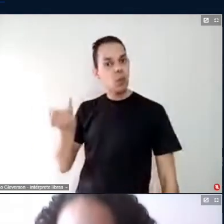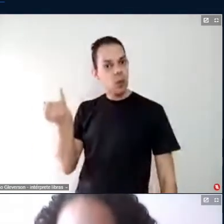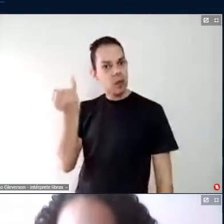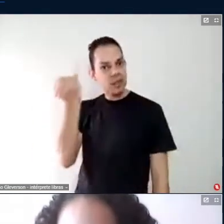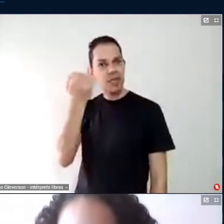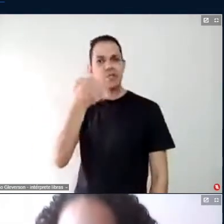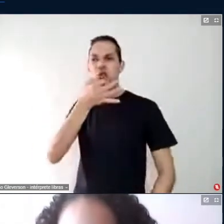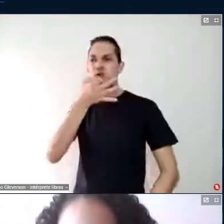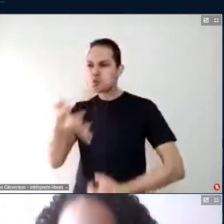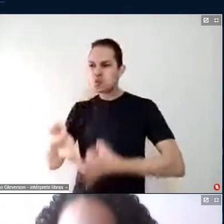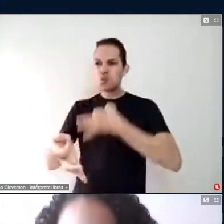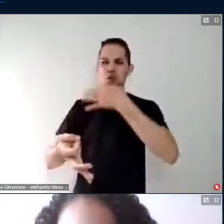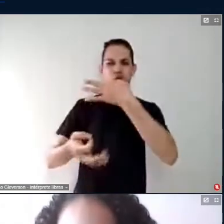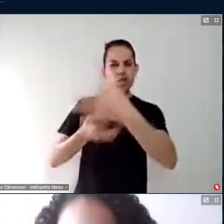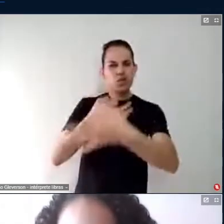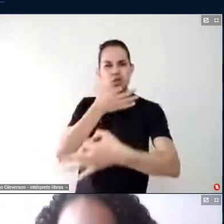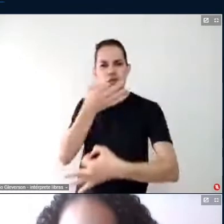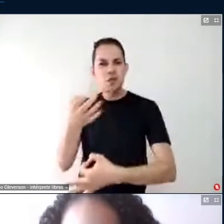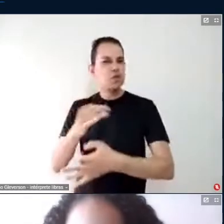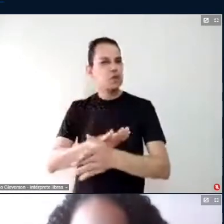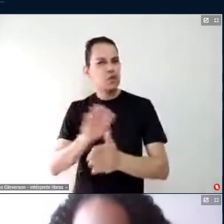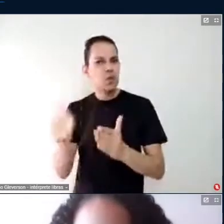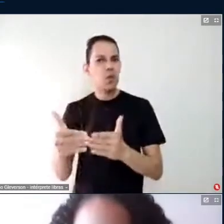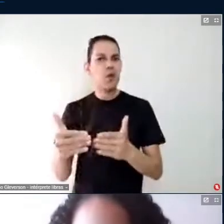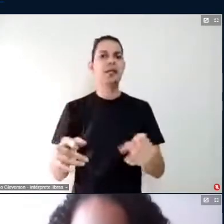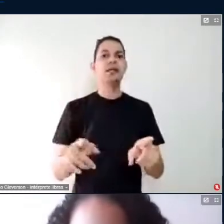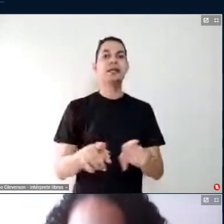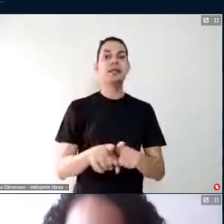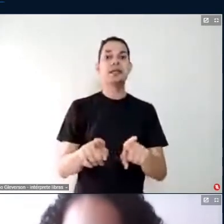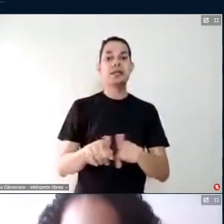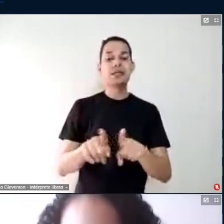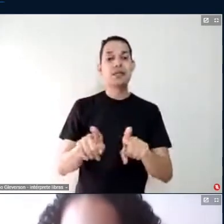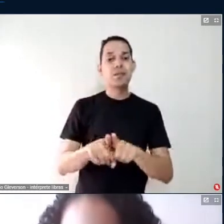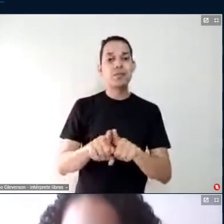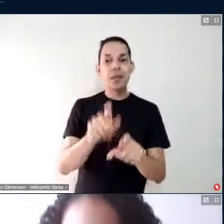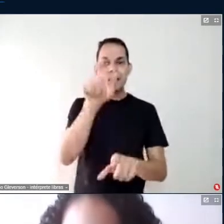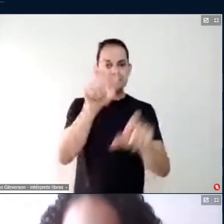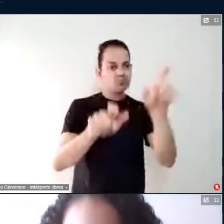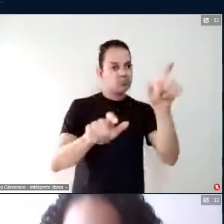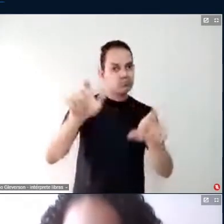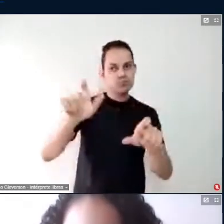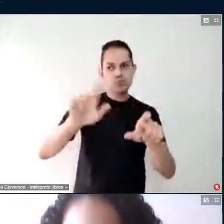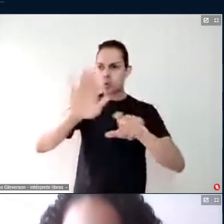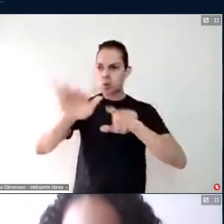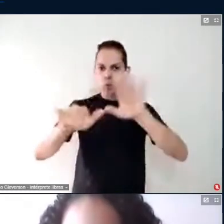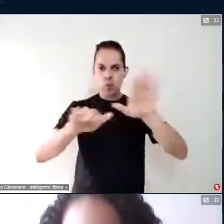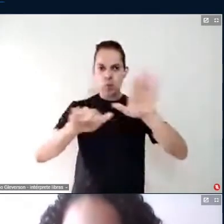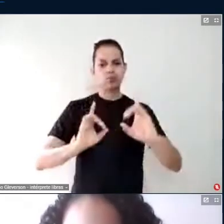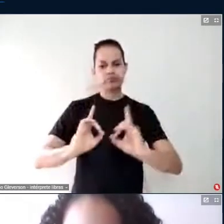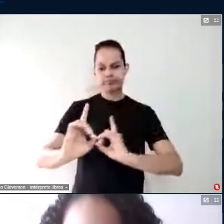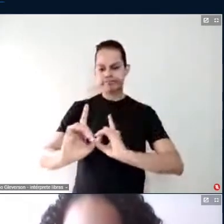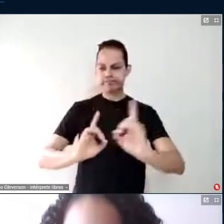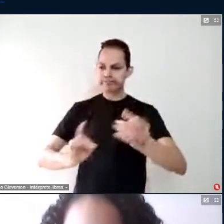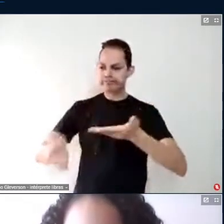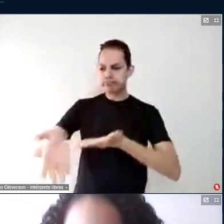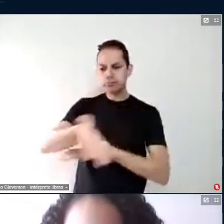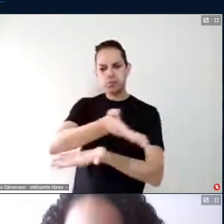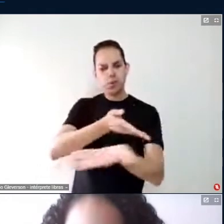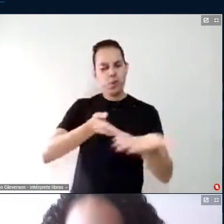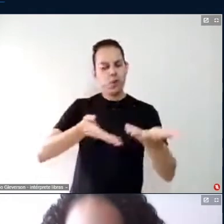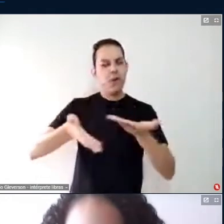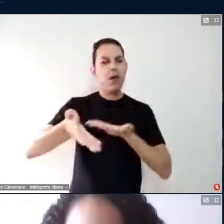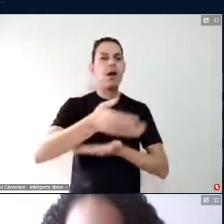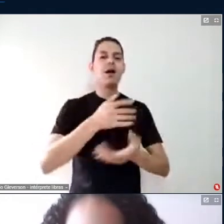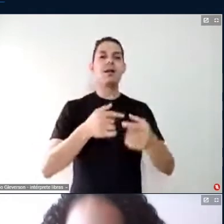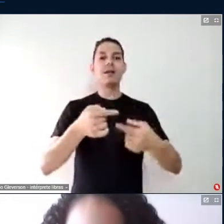sugestões, a questão também de puxar os autores, colocar mais em diálogo na hora das análises, acho